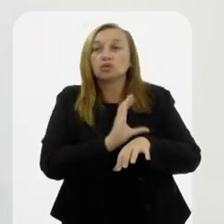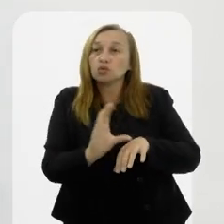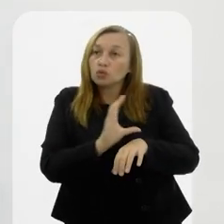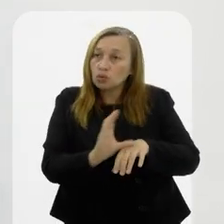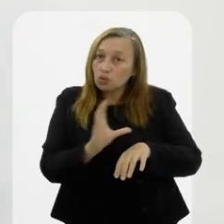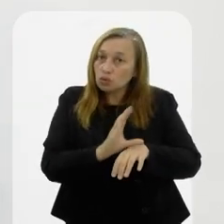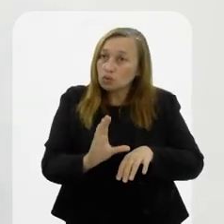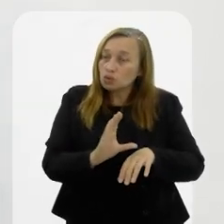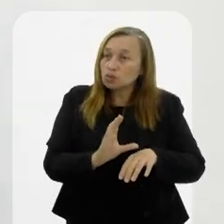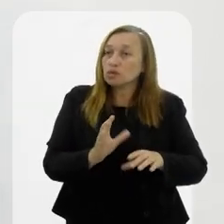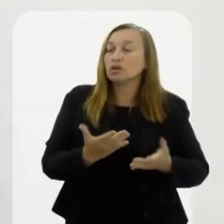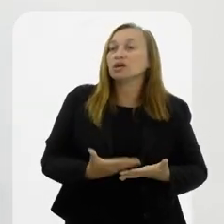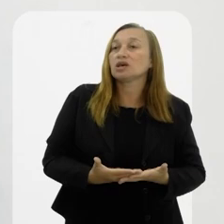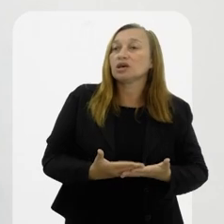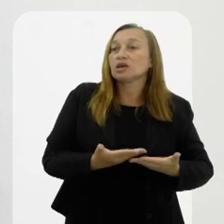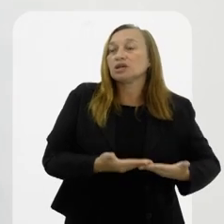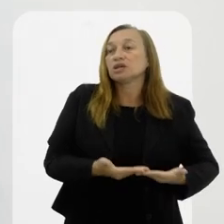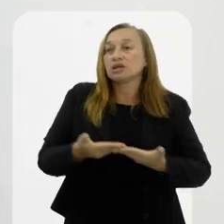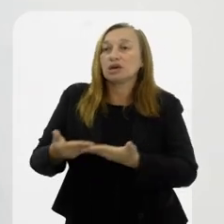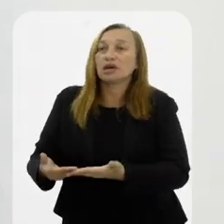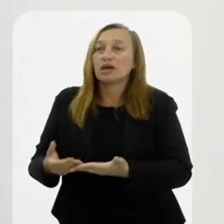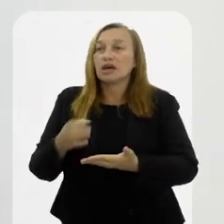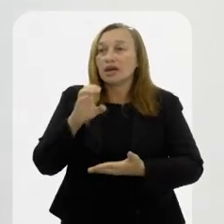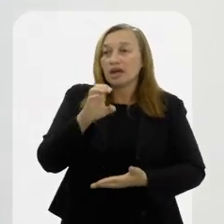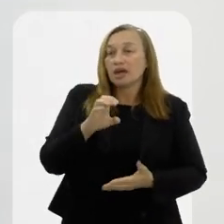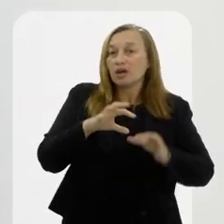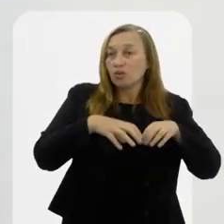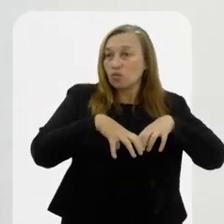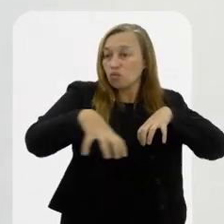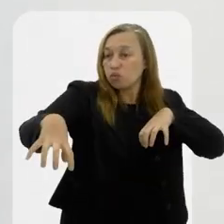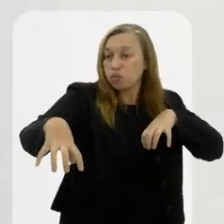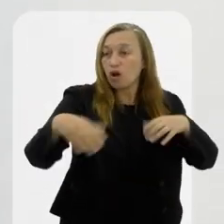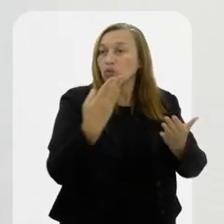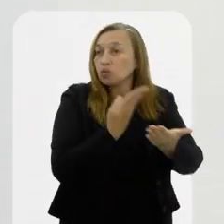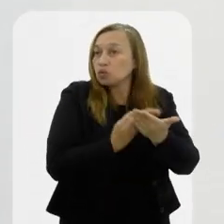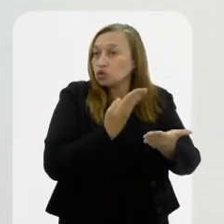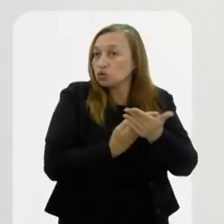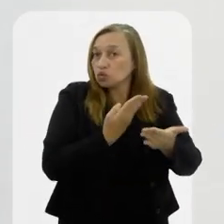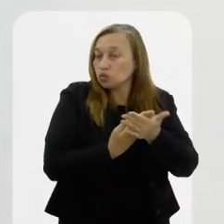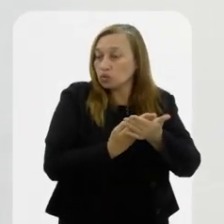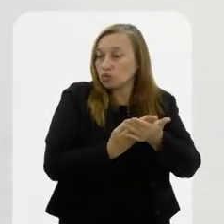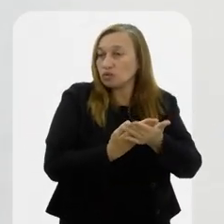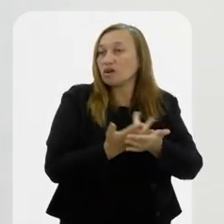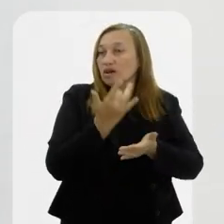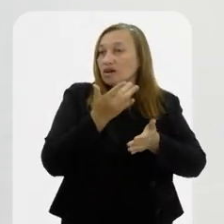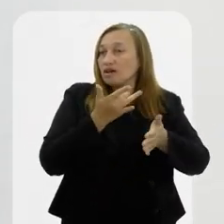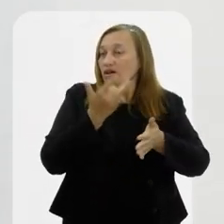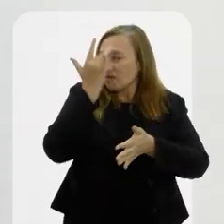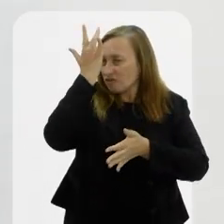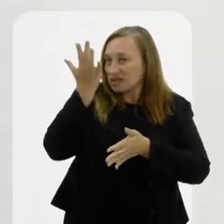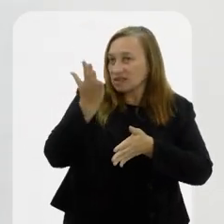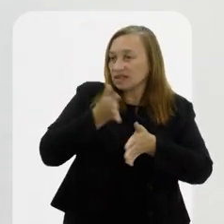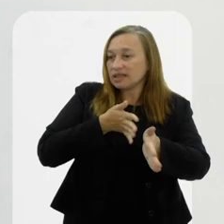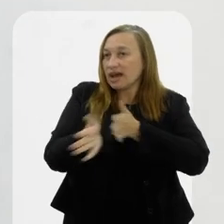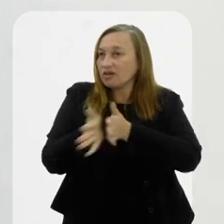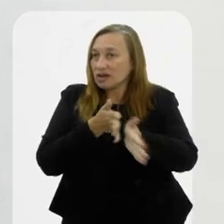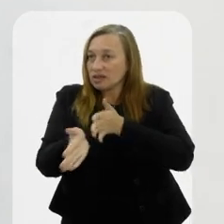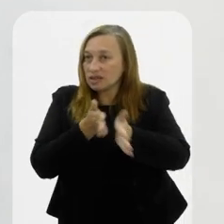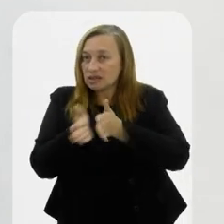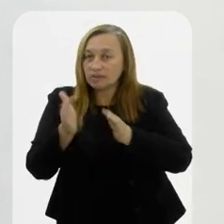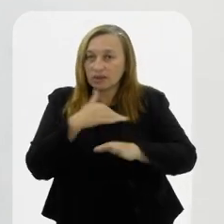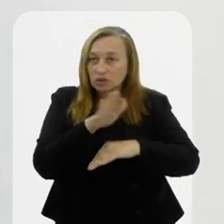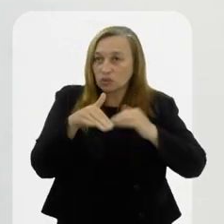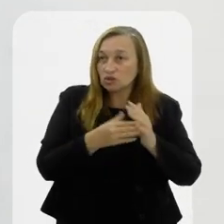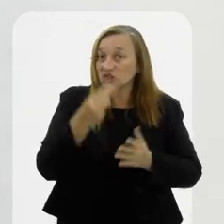decorrer do curso. Estamos passando ele para o EAD, o que vai facilitar muito a adesão das pessoas. É